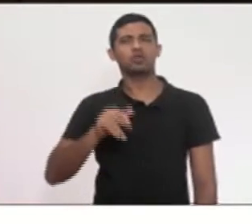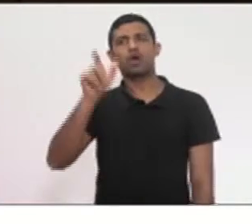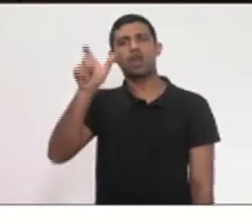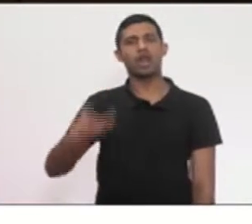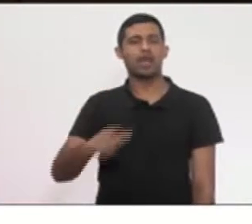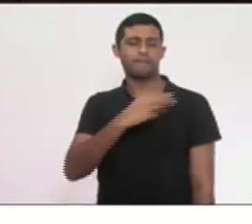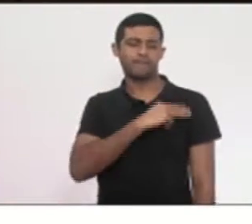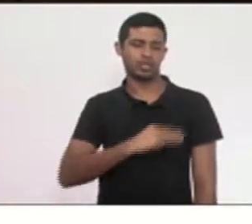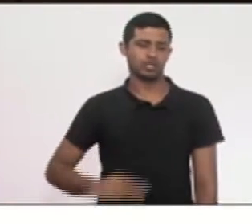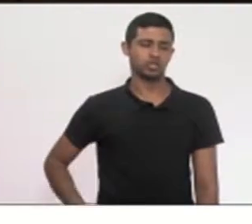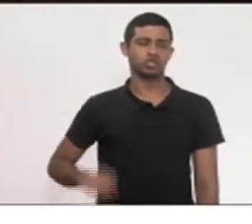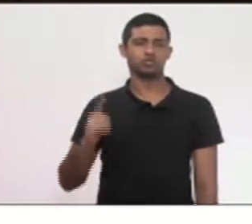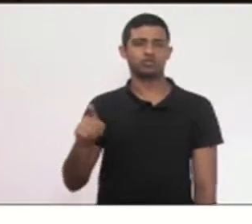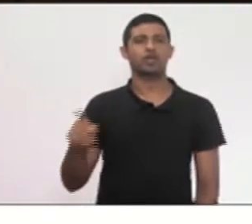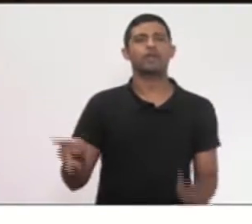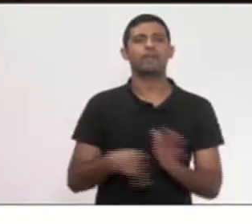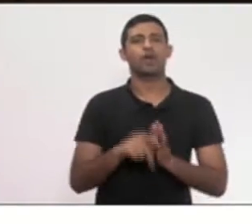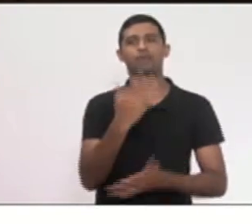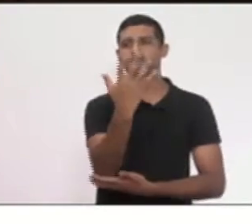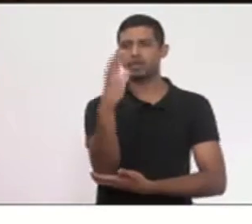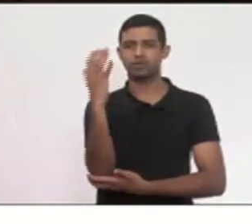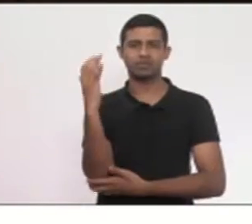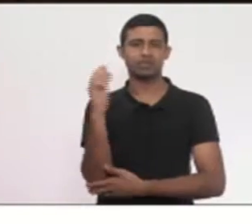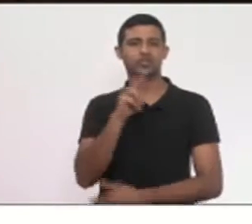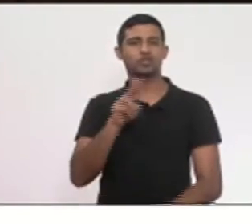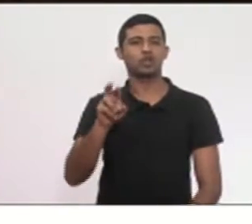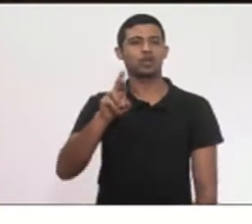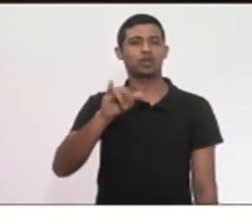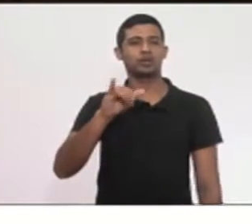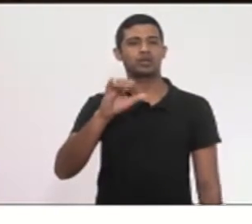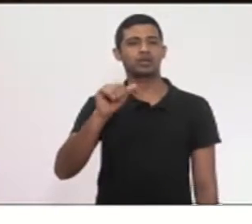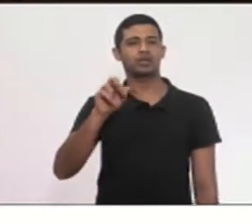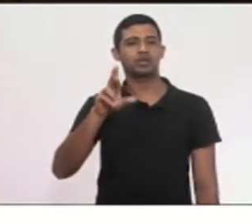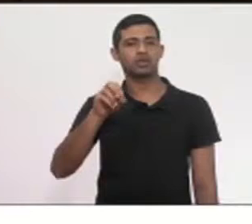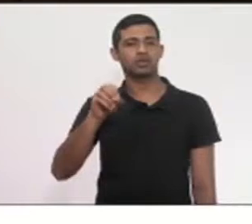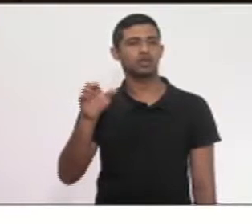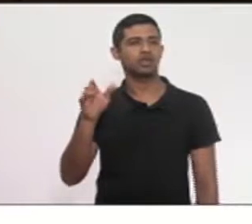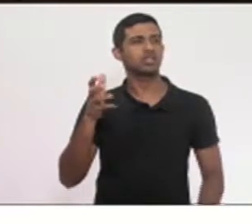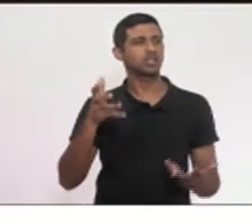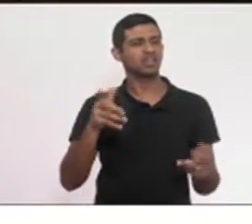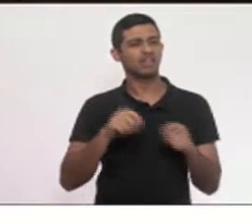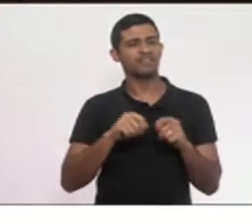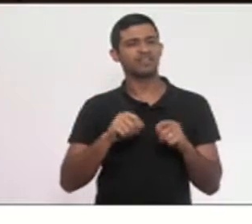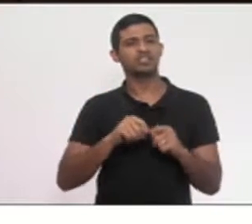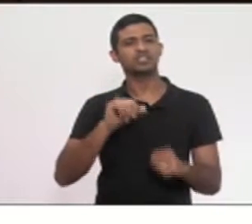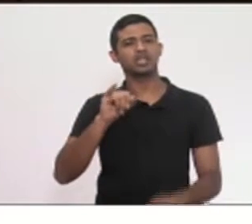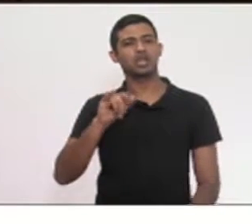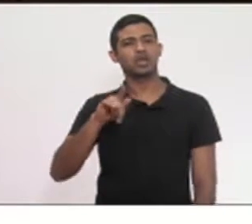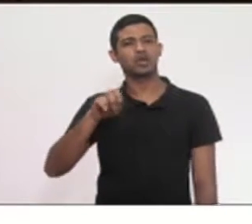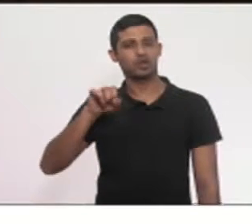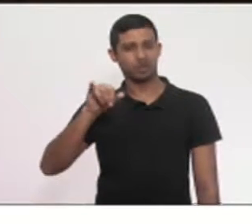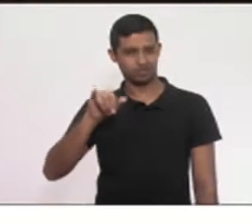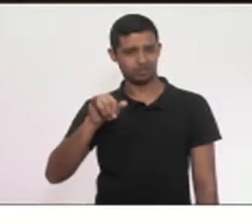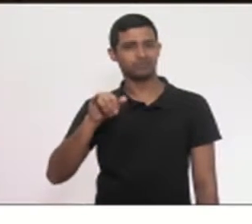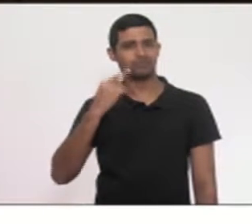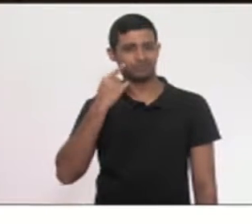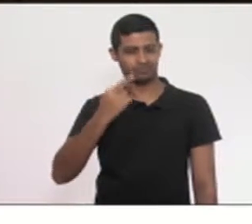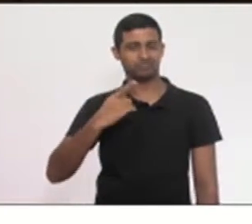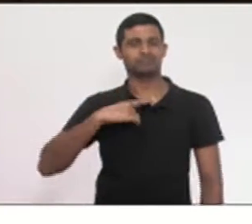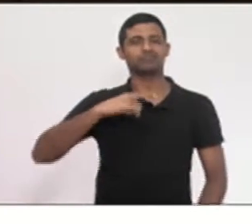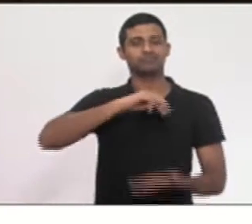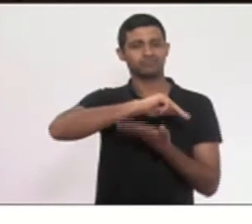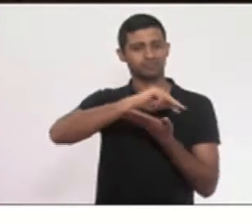Meio Ambiente, o senhor Ricardo Salles, quer fazer com o INPE, com o Instituto Nacional de Pesquisas